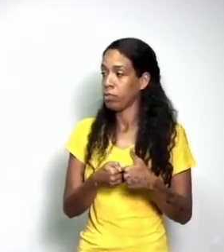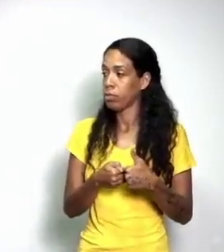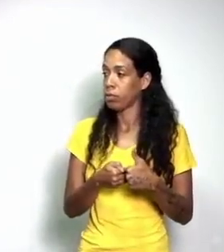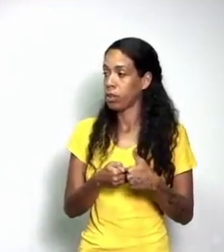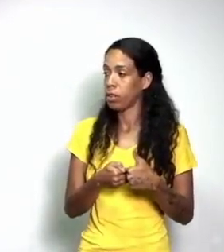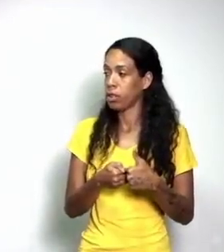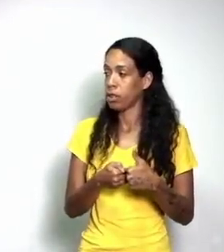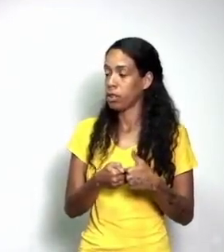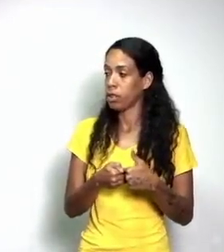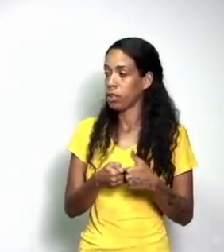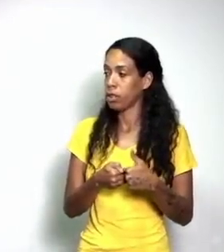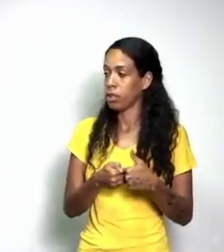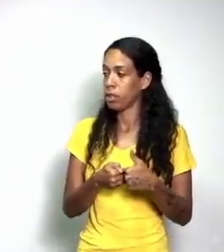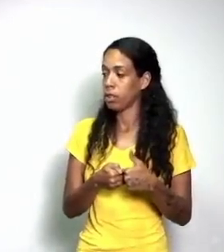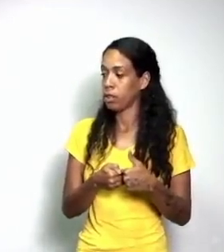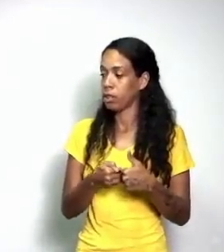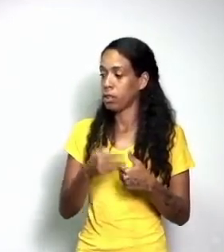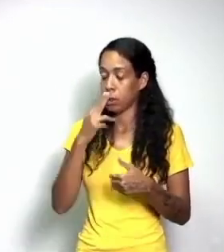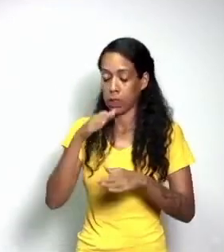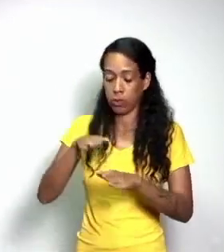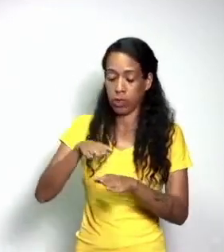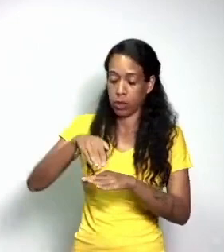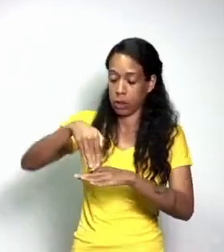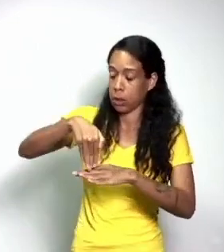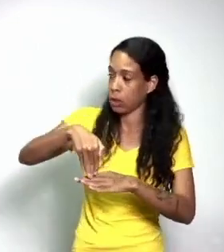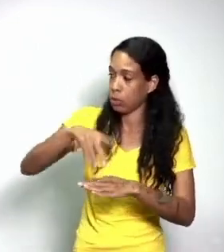e o tripé tiver muito inclinado,